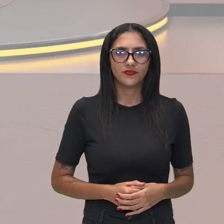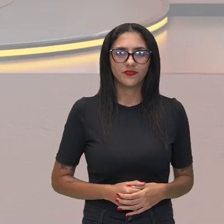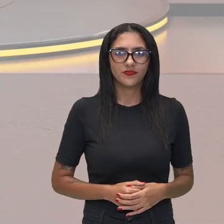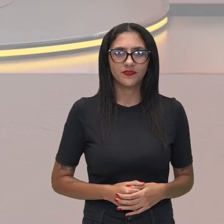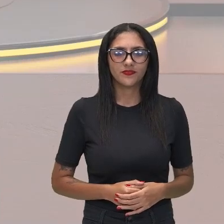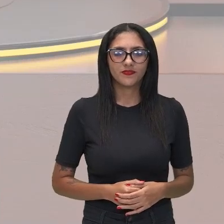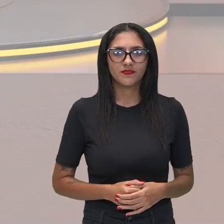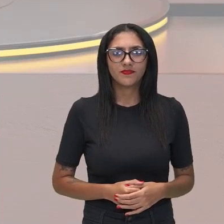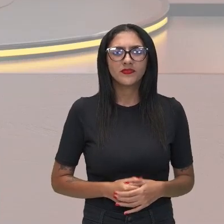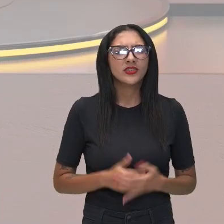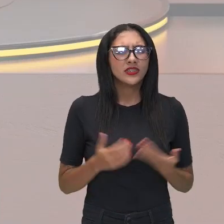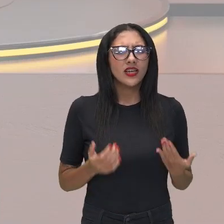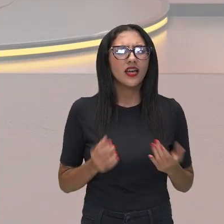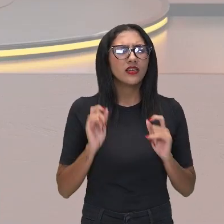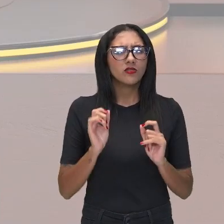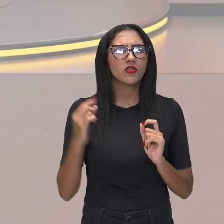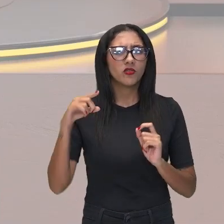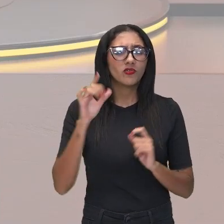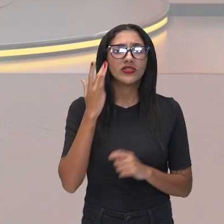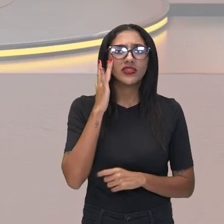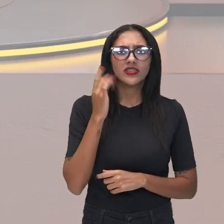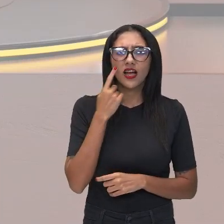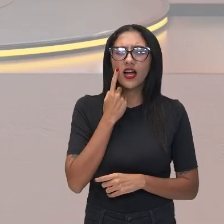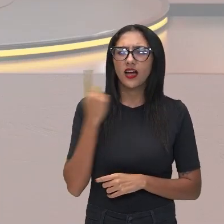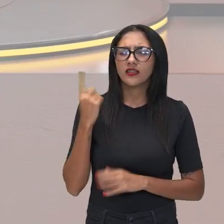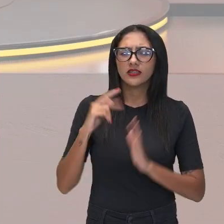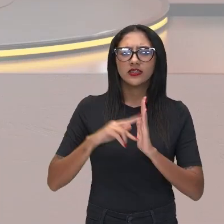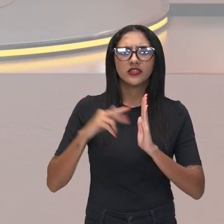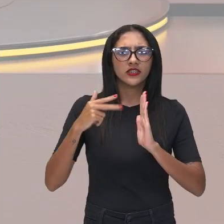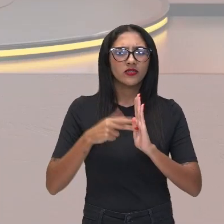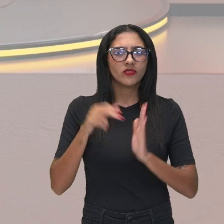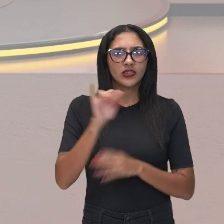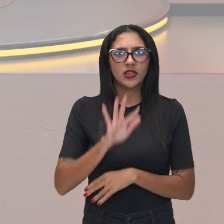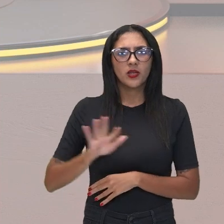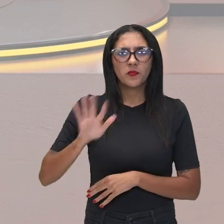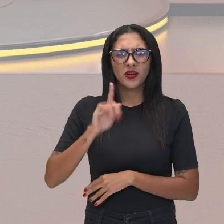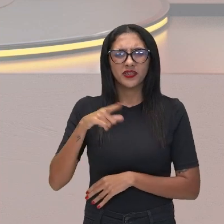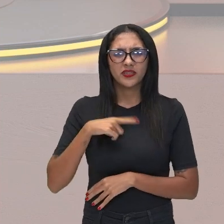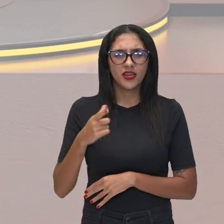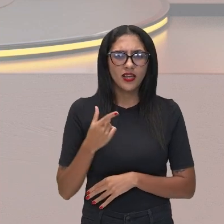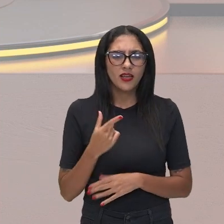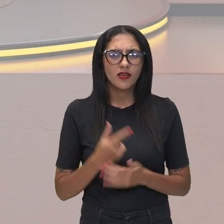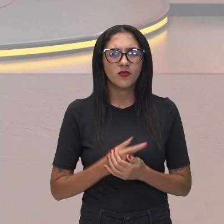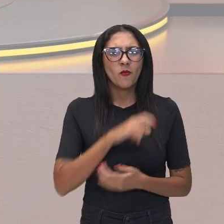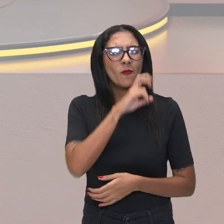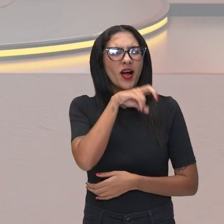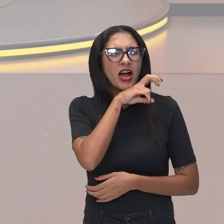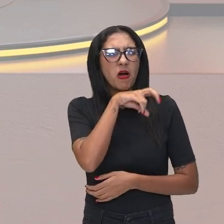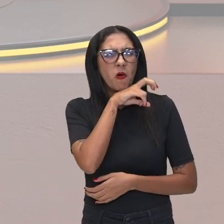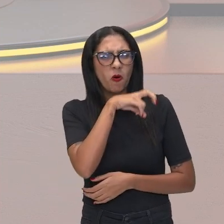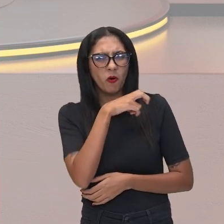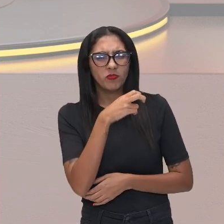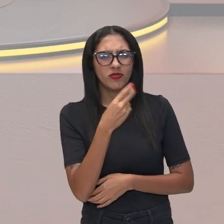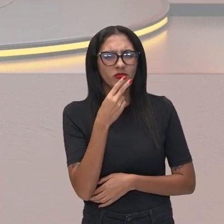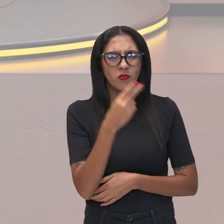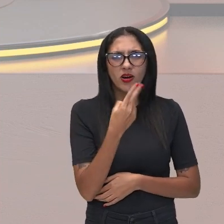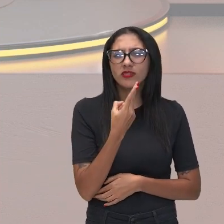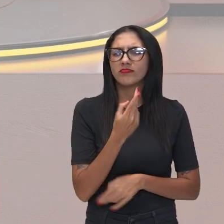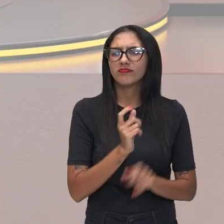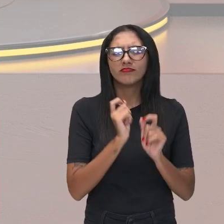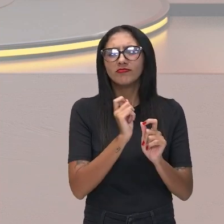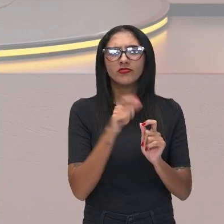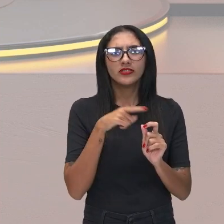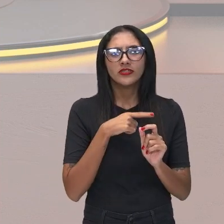E aí, e você? O que você acha que é esse símbolo? Vejam só, é uma cobra fumando um cachimbo, né? Então, gente, isso aí tem a